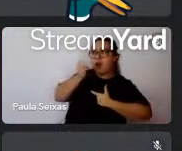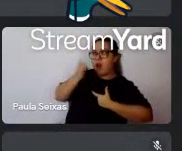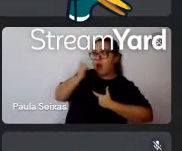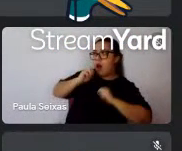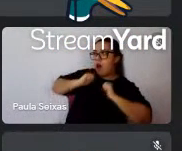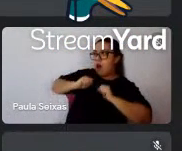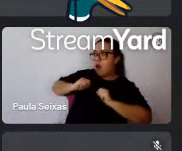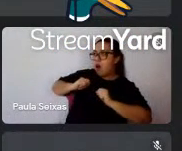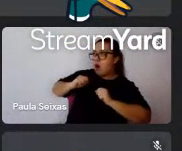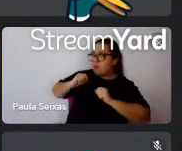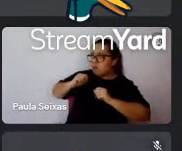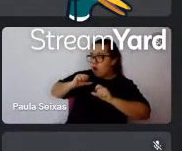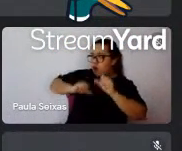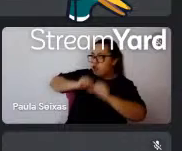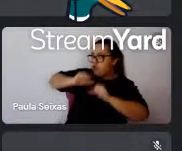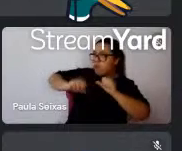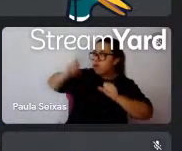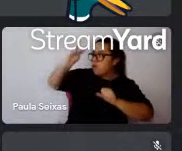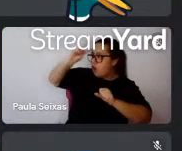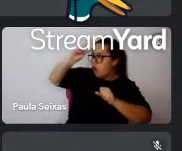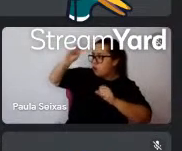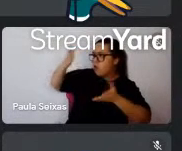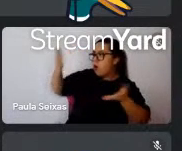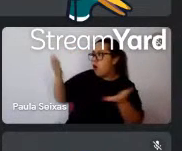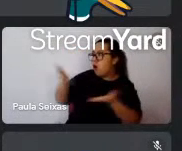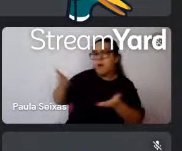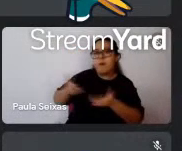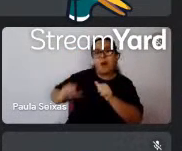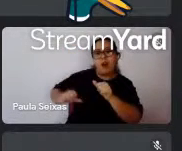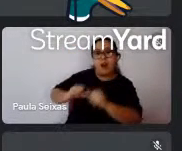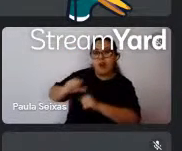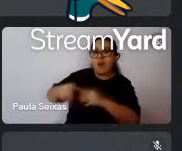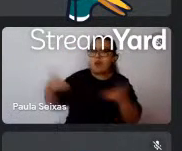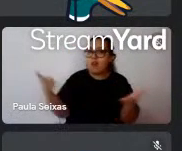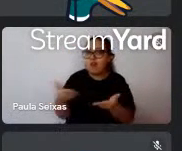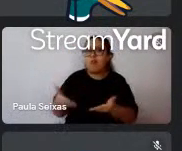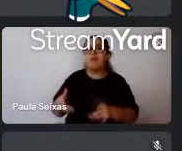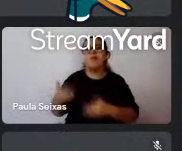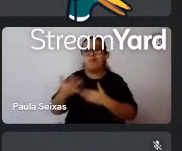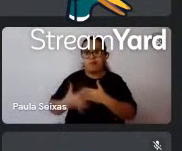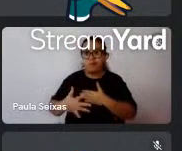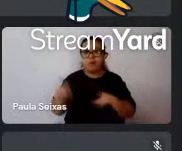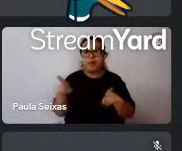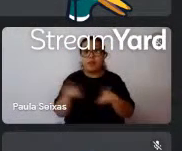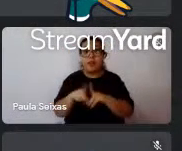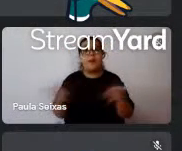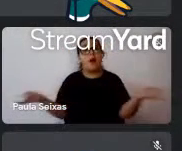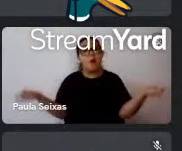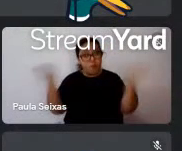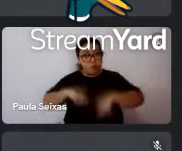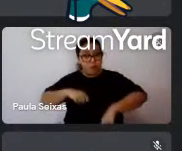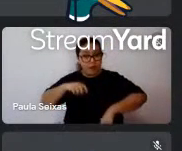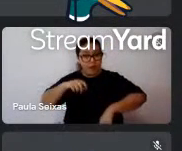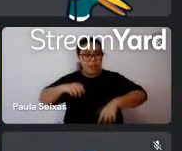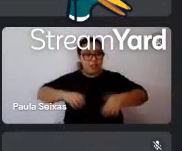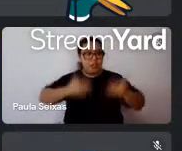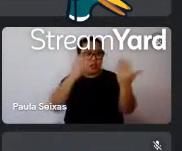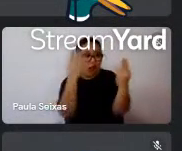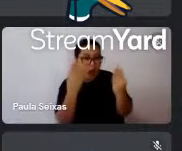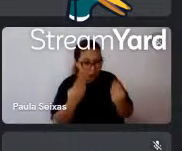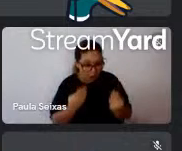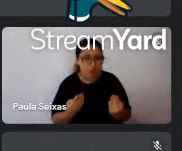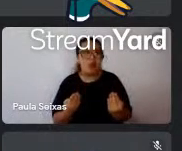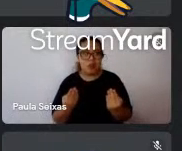e acrescentar aspectos já atuais. Possibilidade de análise de variedades com menos influência da língua de maior contato, já